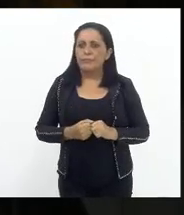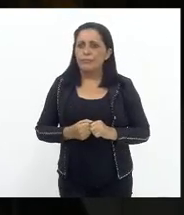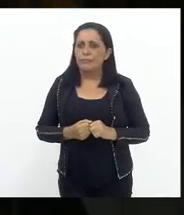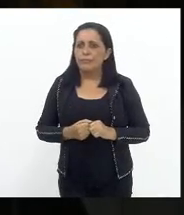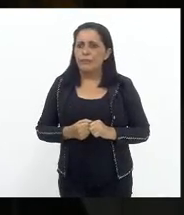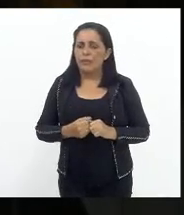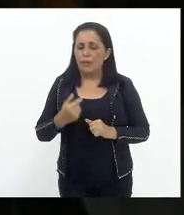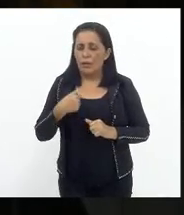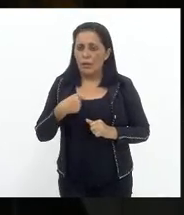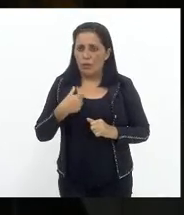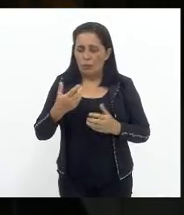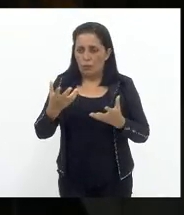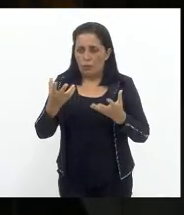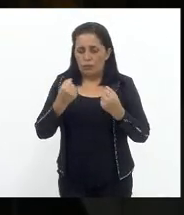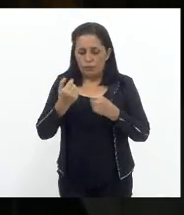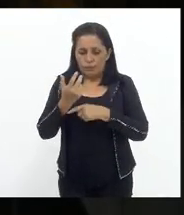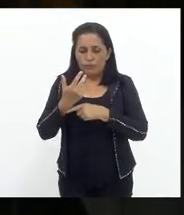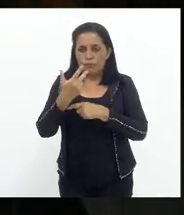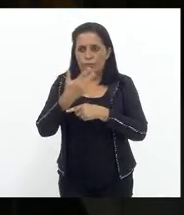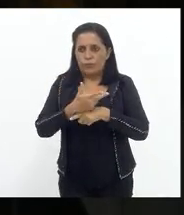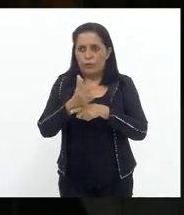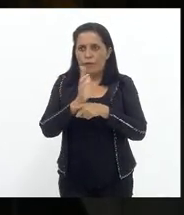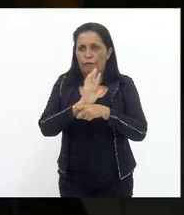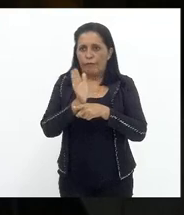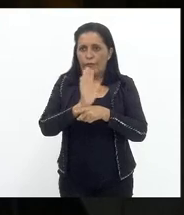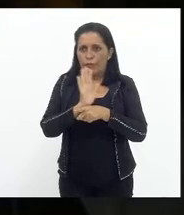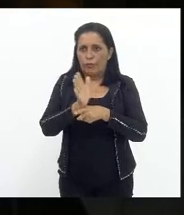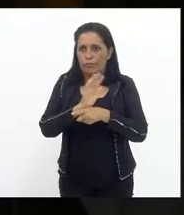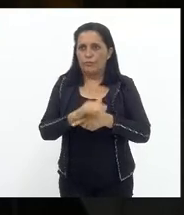Recebi um vídeo do